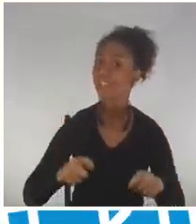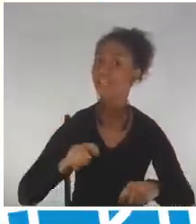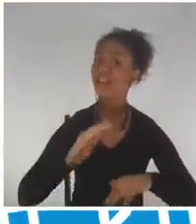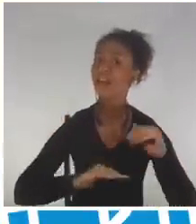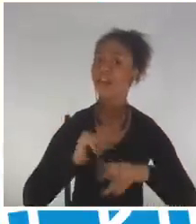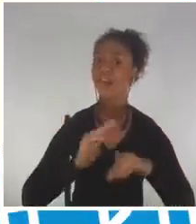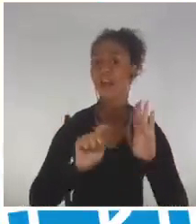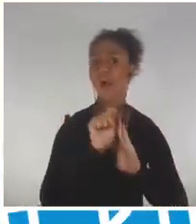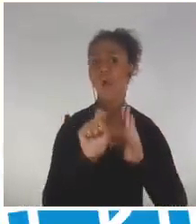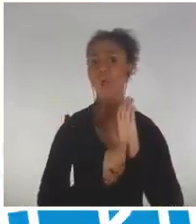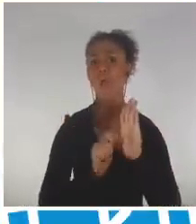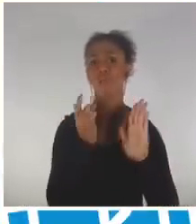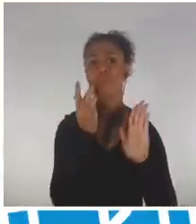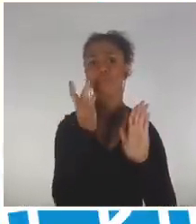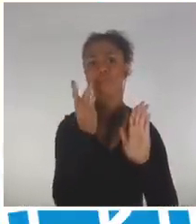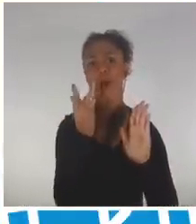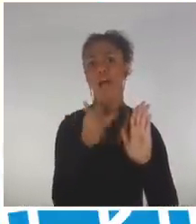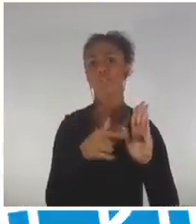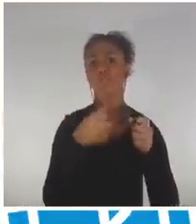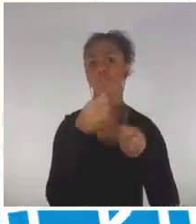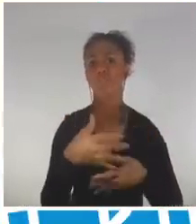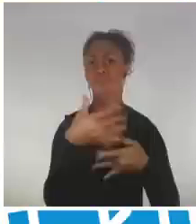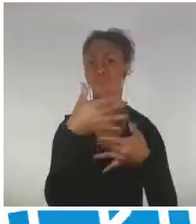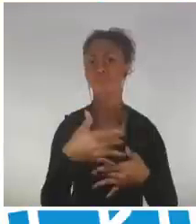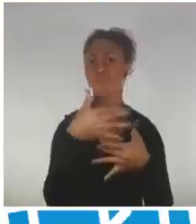Então, portanto, com as respostas